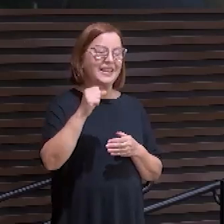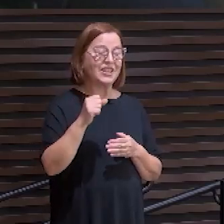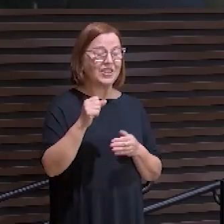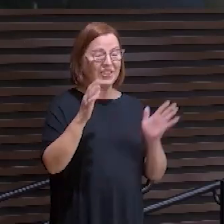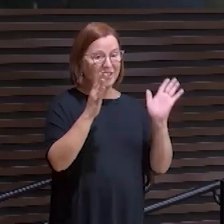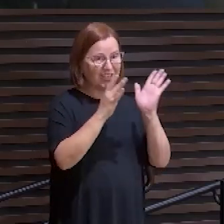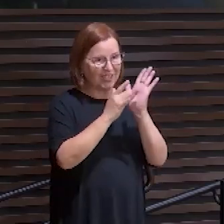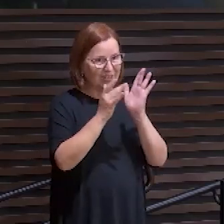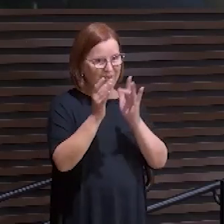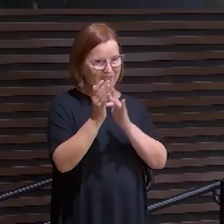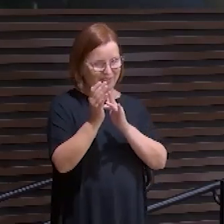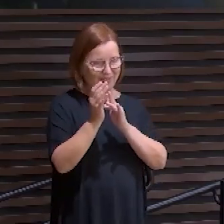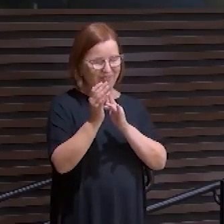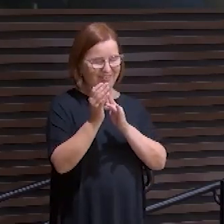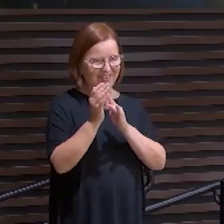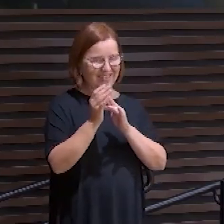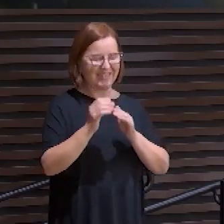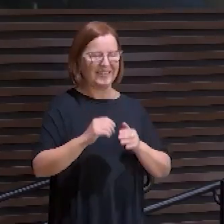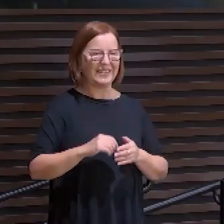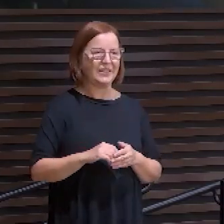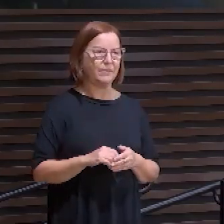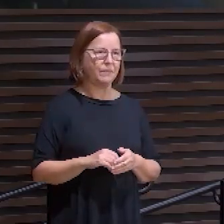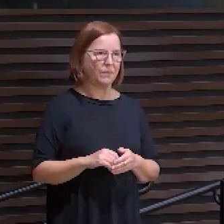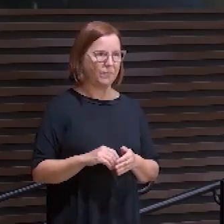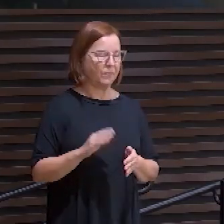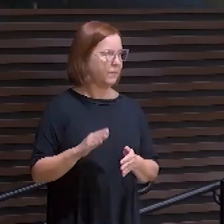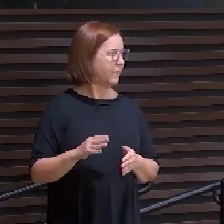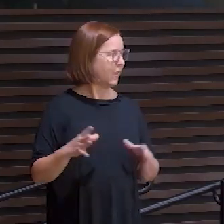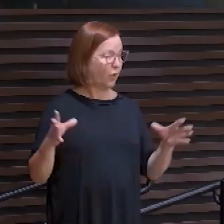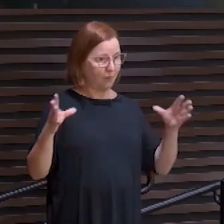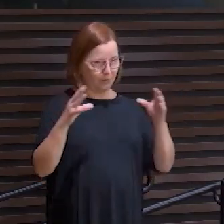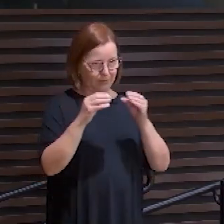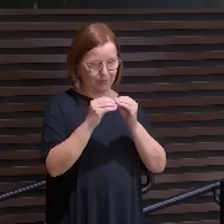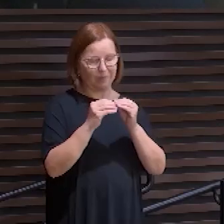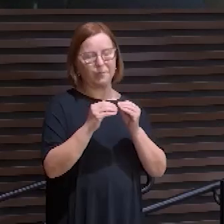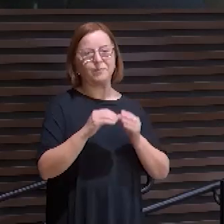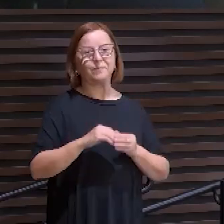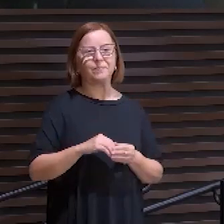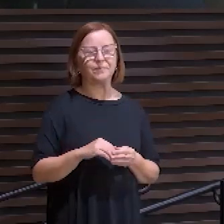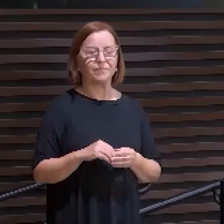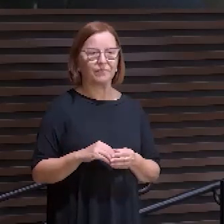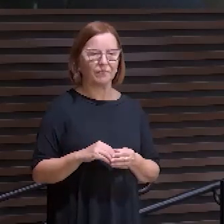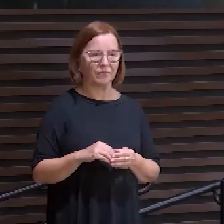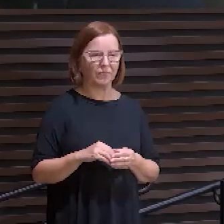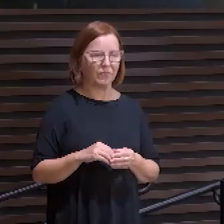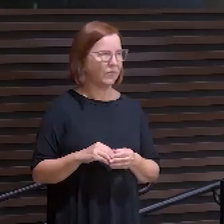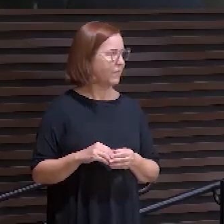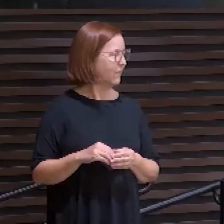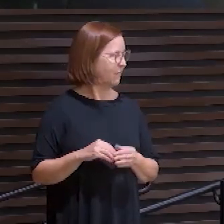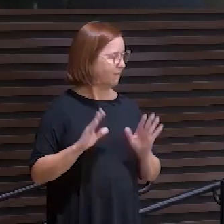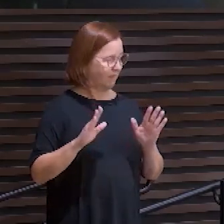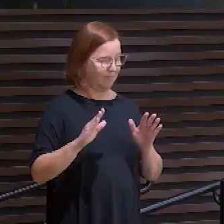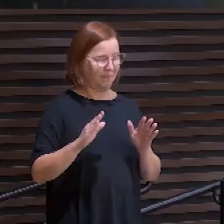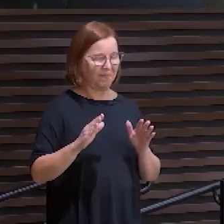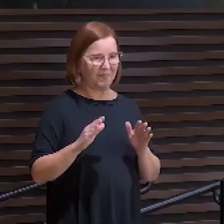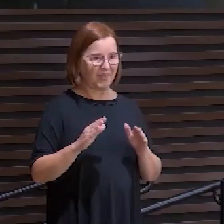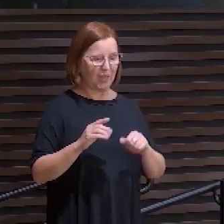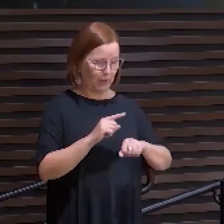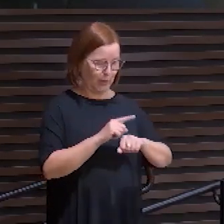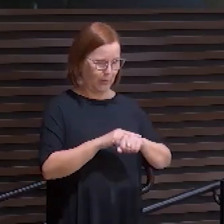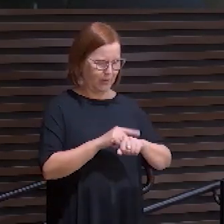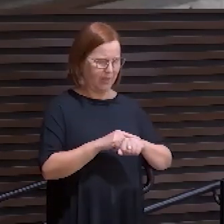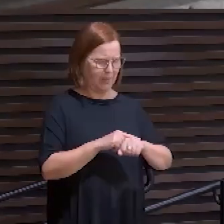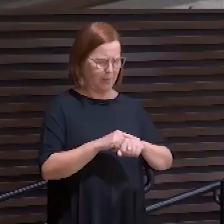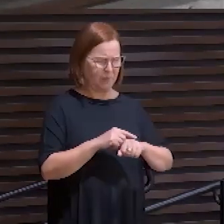de mim? Eu vou dar um resumozinho aqui. Eu vou passar um pouquinho só, mas